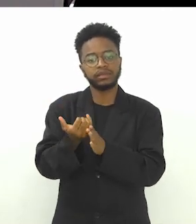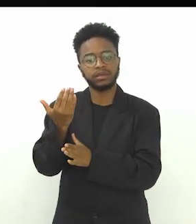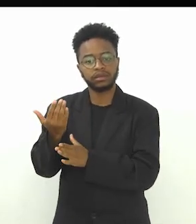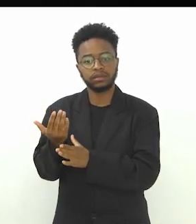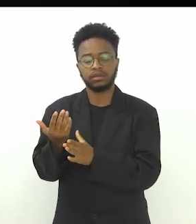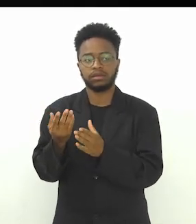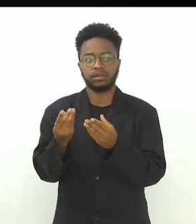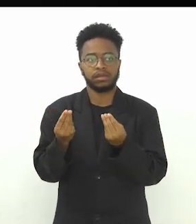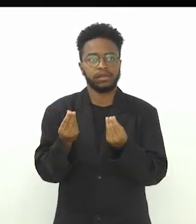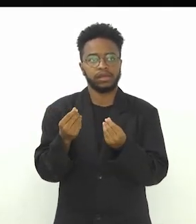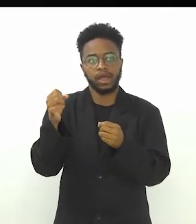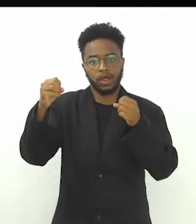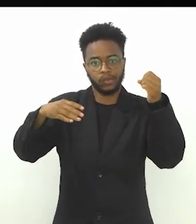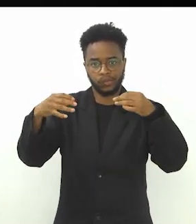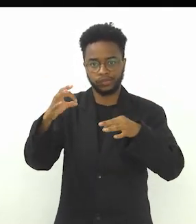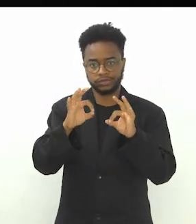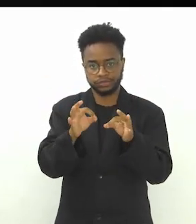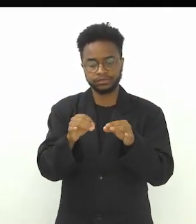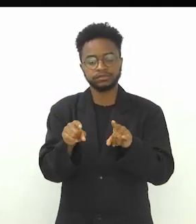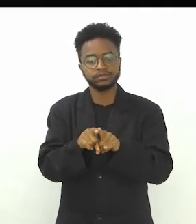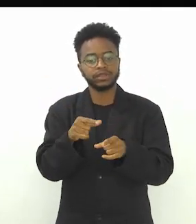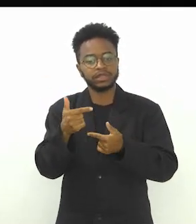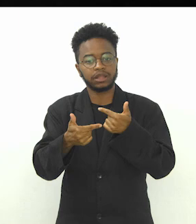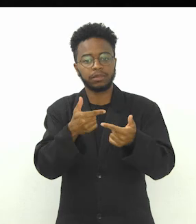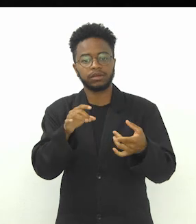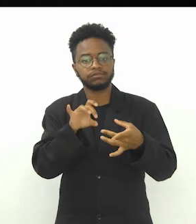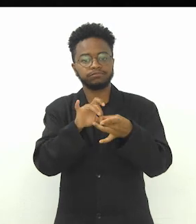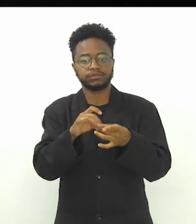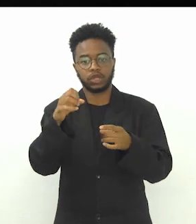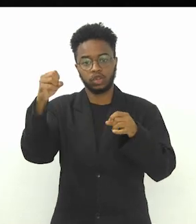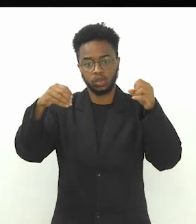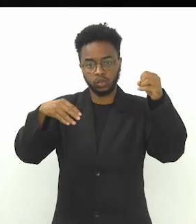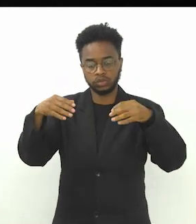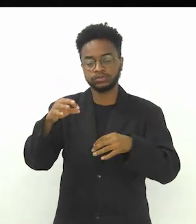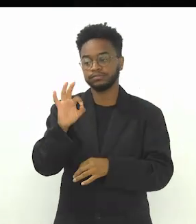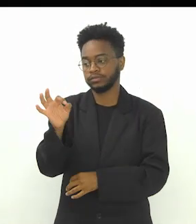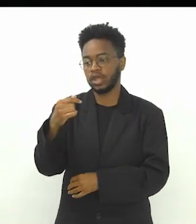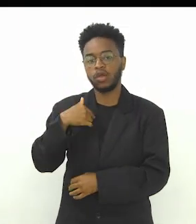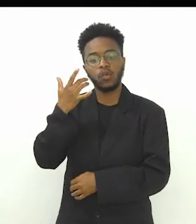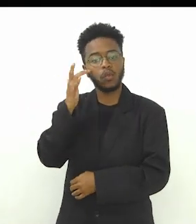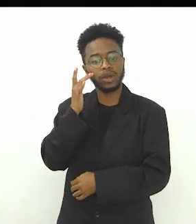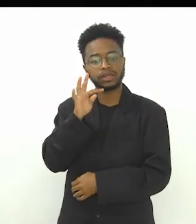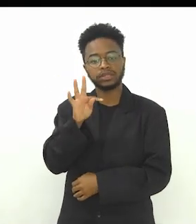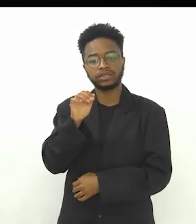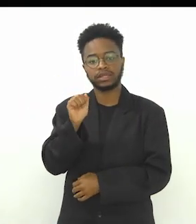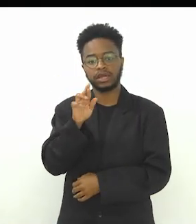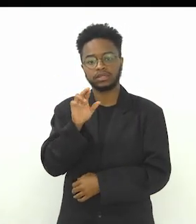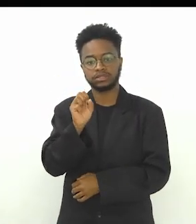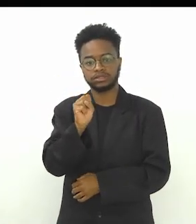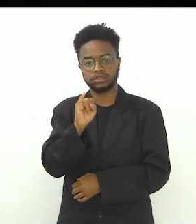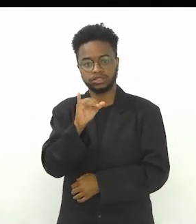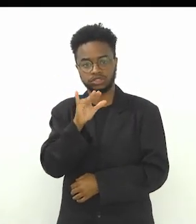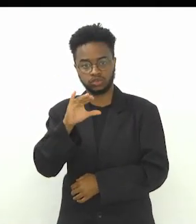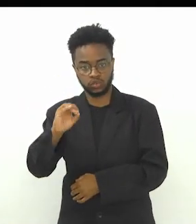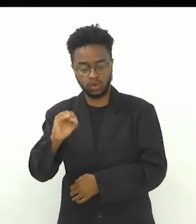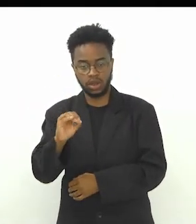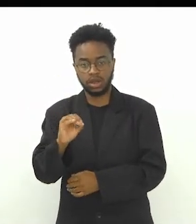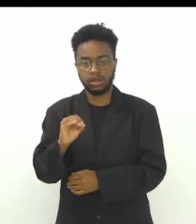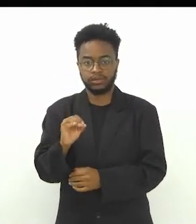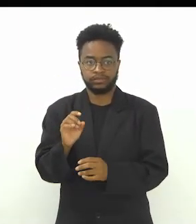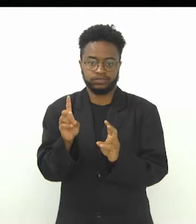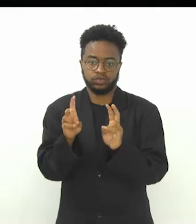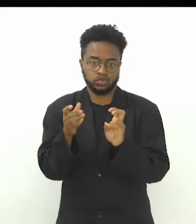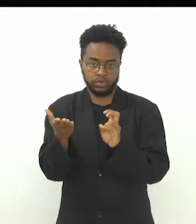produzir a iluminação, trabalhar a iluminação. E eu acho que o Tarcísio, nesse ponto, eu posso te falar